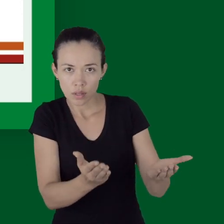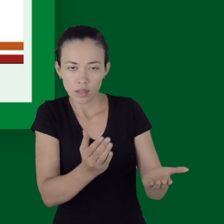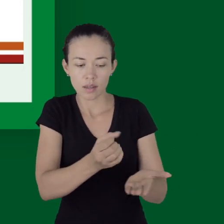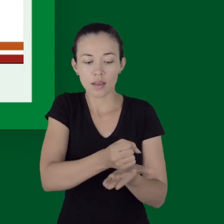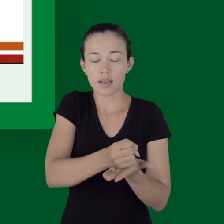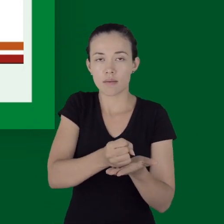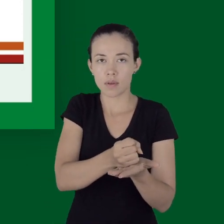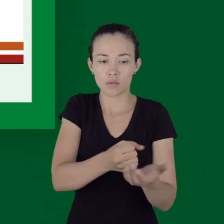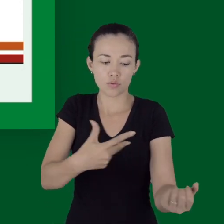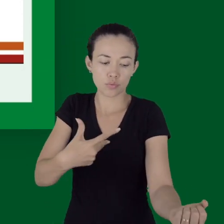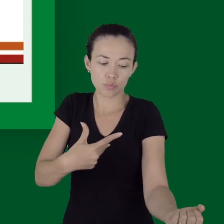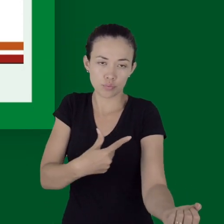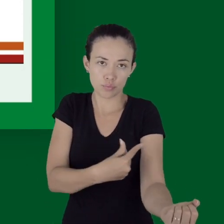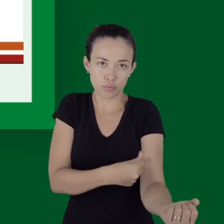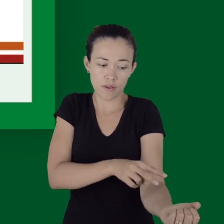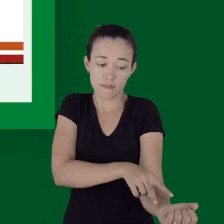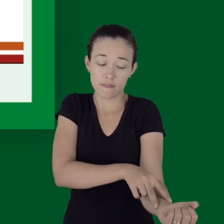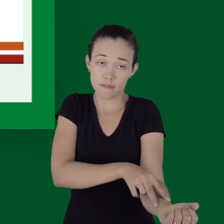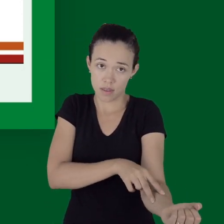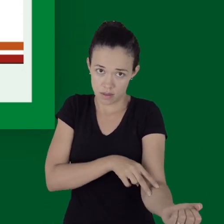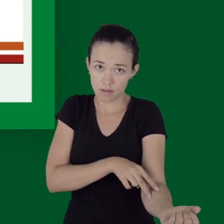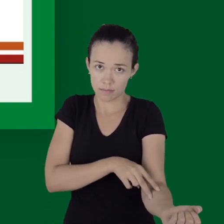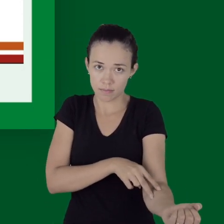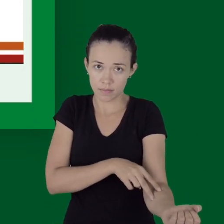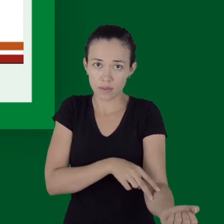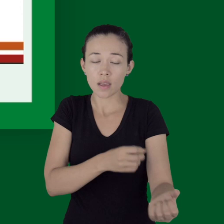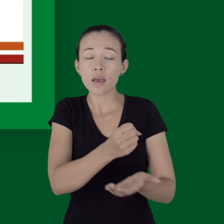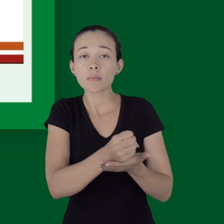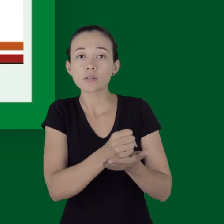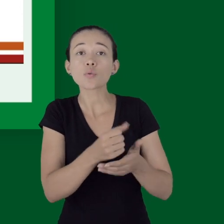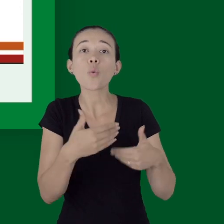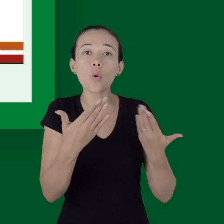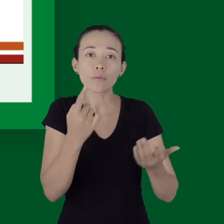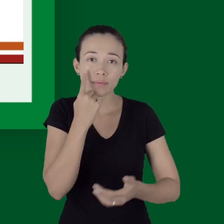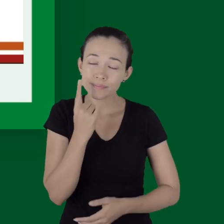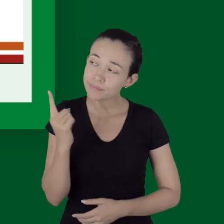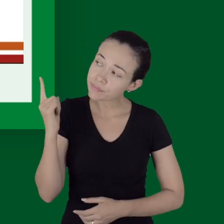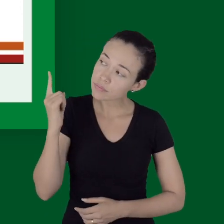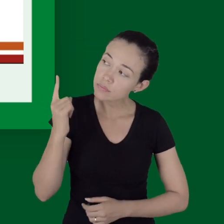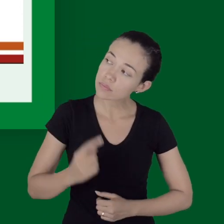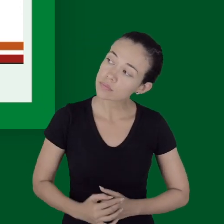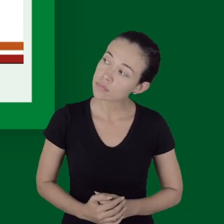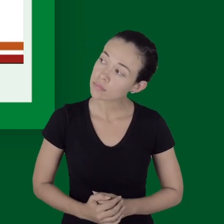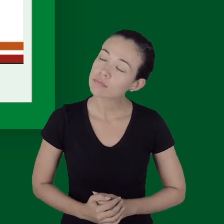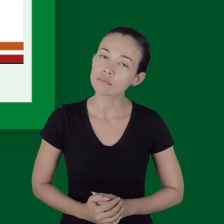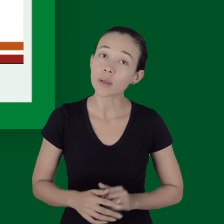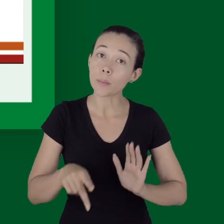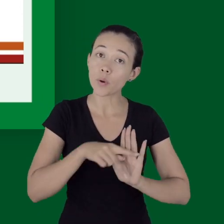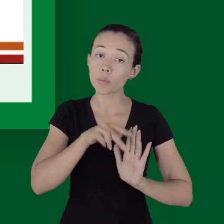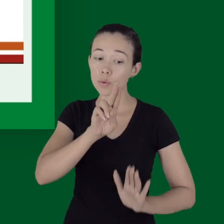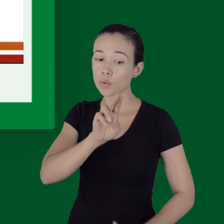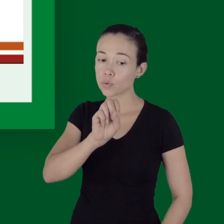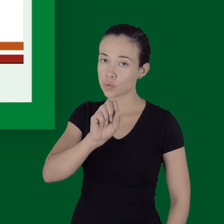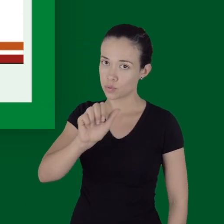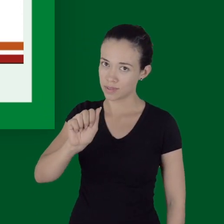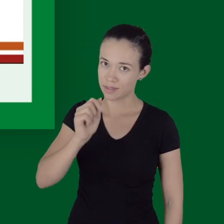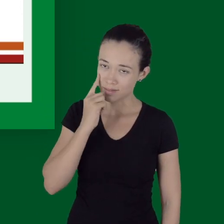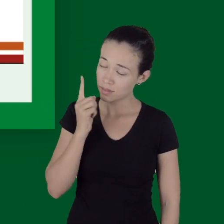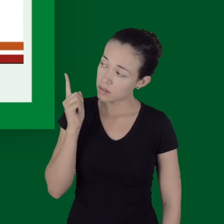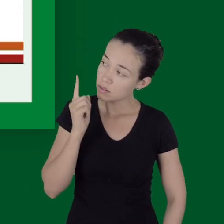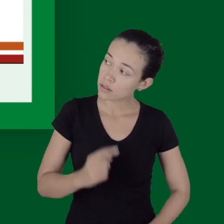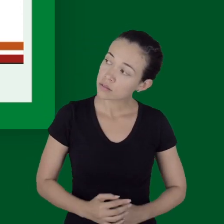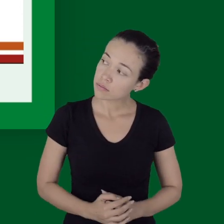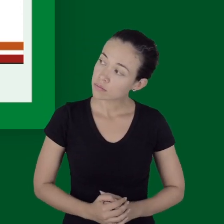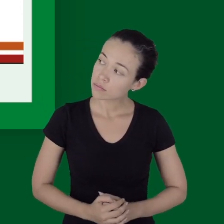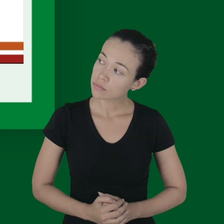disponível nitroprusiato, que começamos com uma dose aí de 0,5 microgramas quilo minuto, podendo chegar até 10 e vai ajustando assim